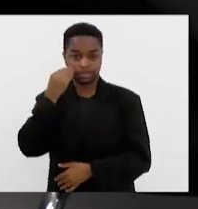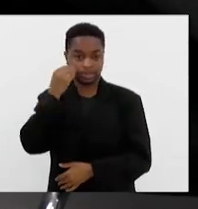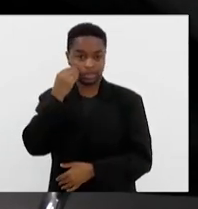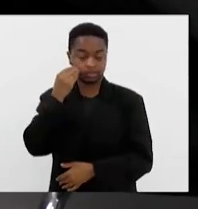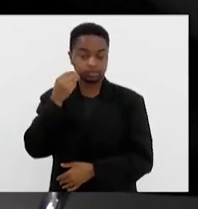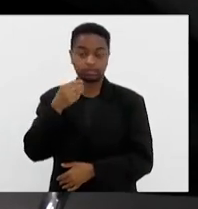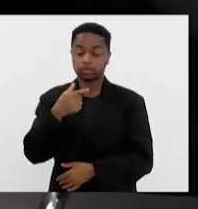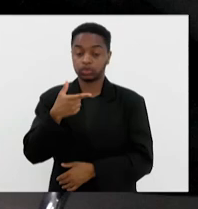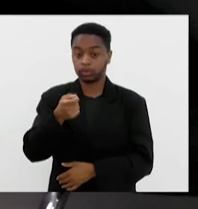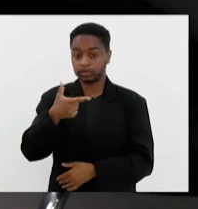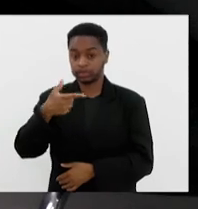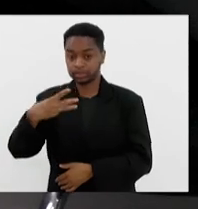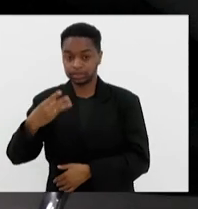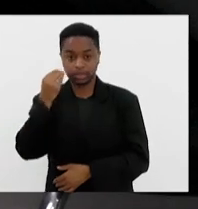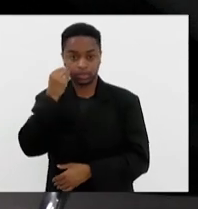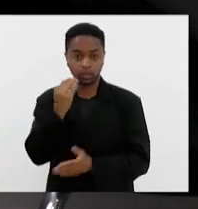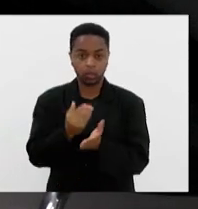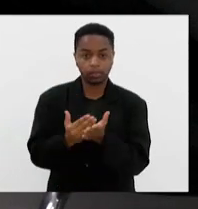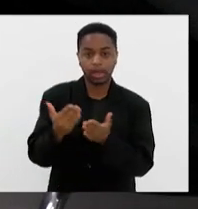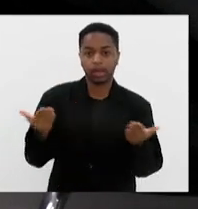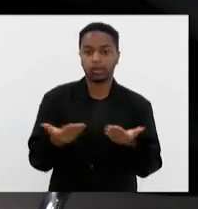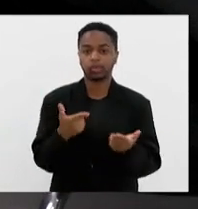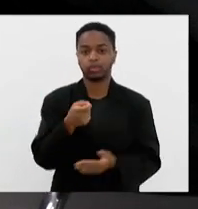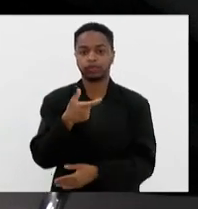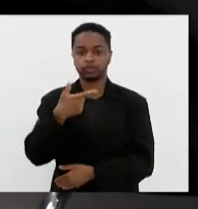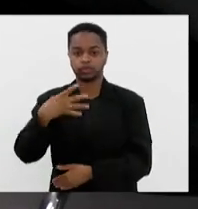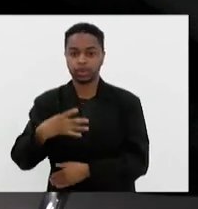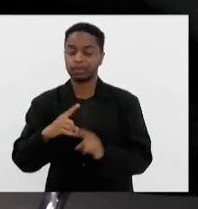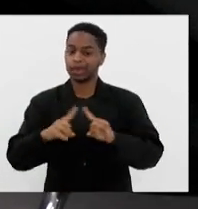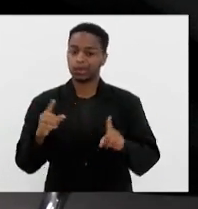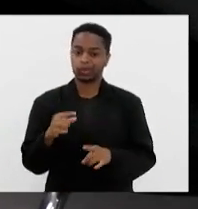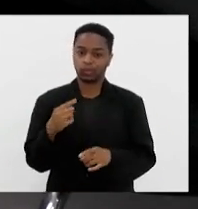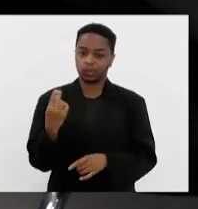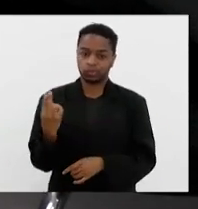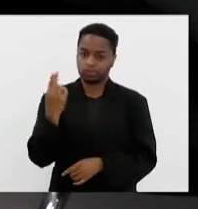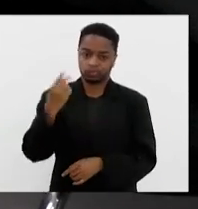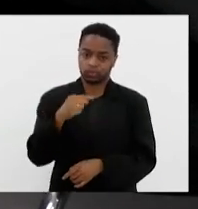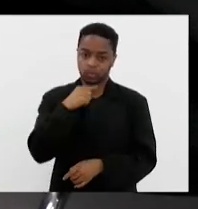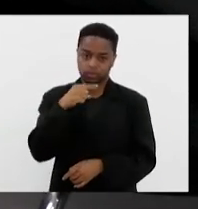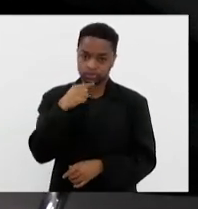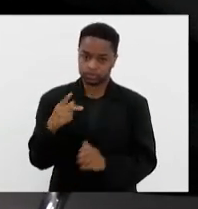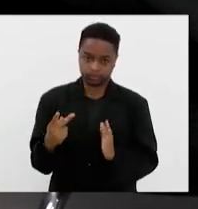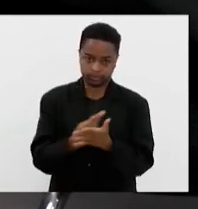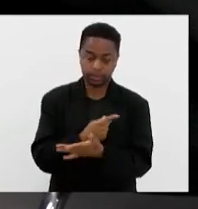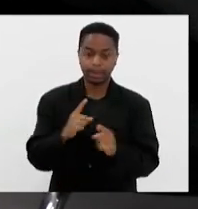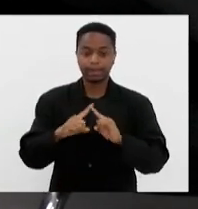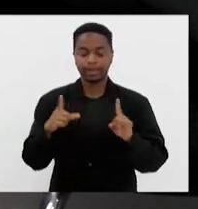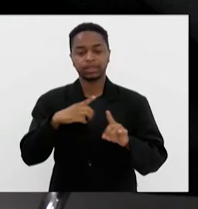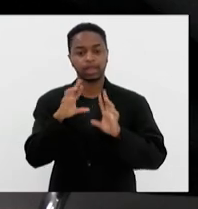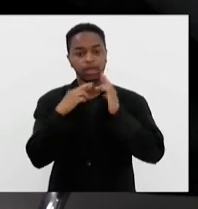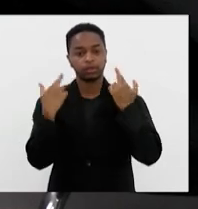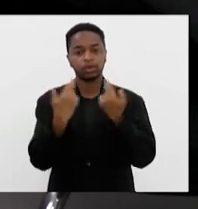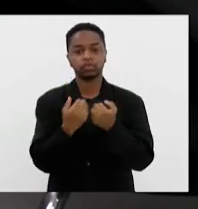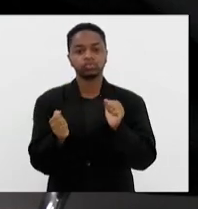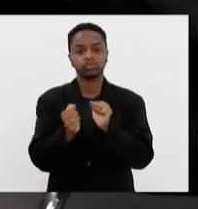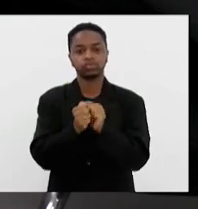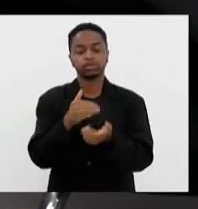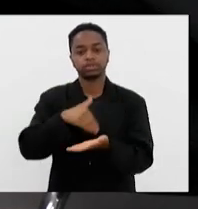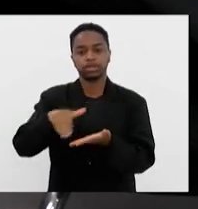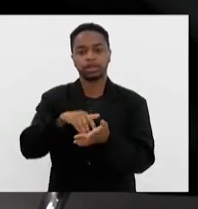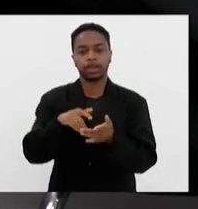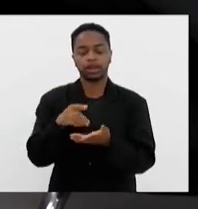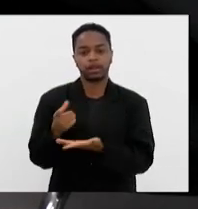não foi possível. E nós fizemos uma reunião com a Secretaria de Estado de Fazenda,